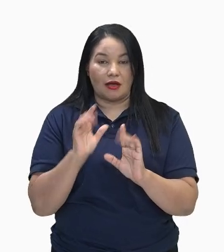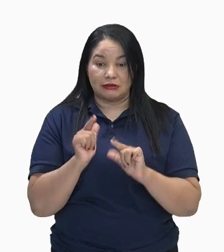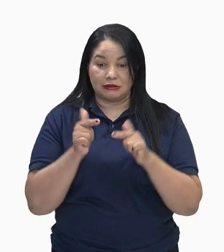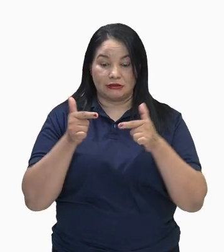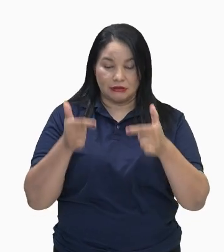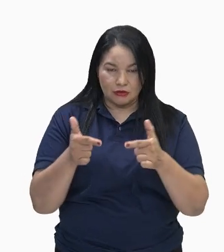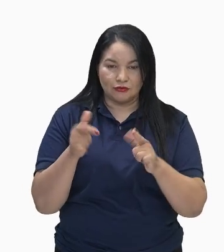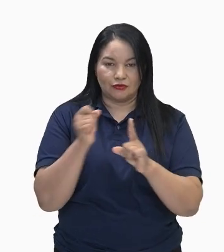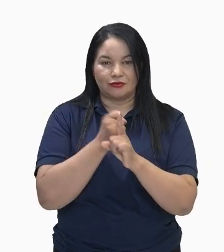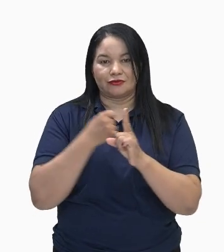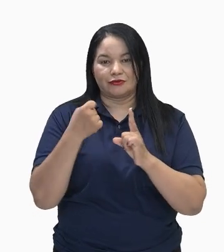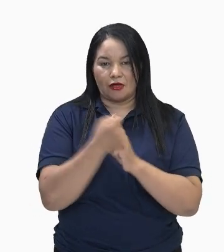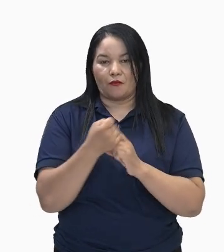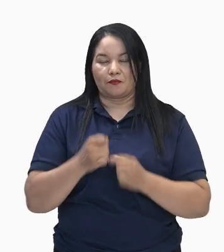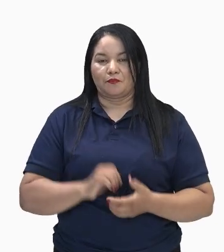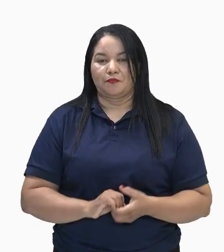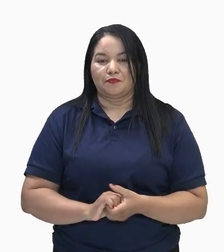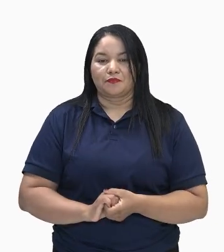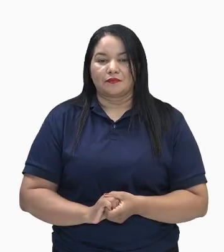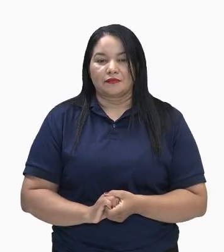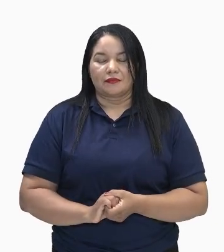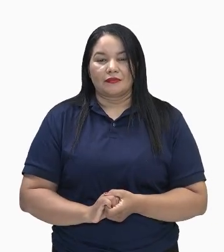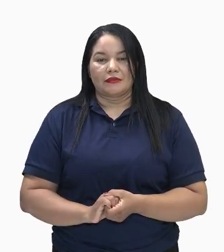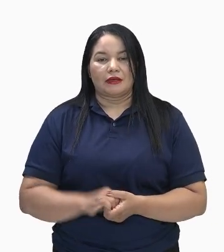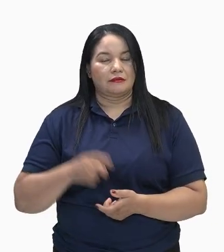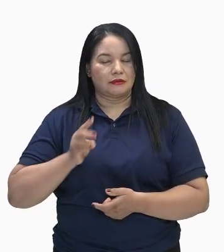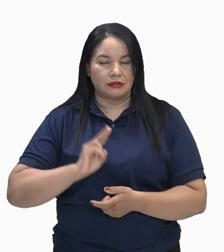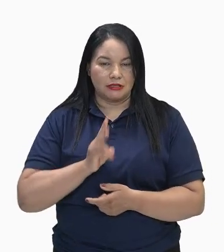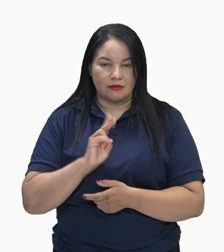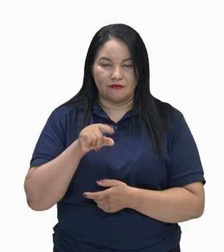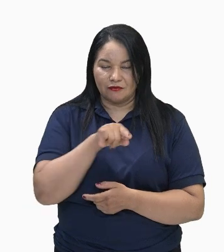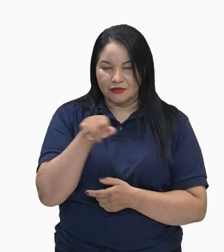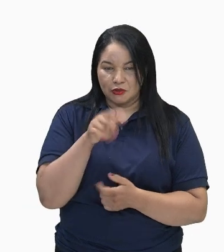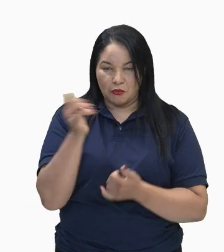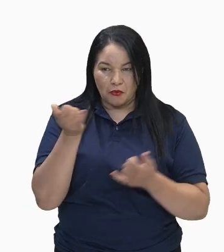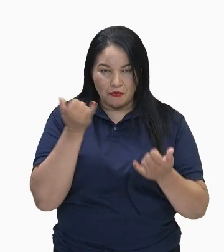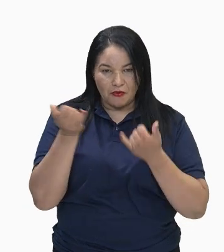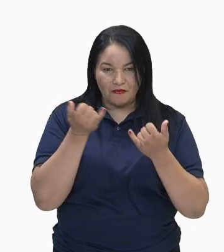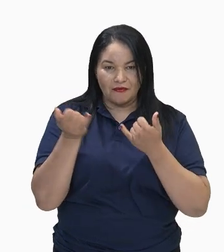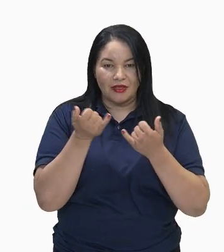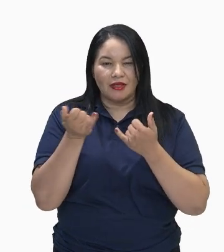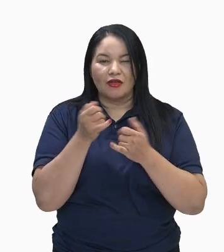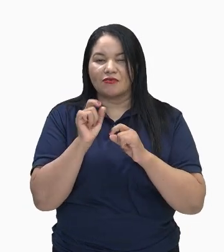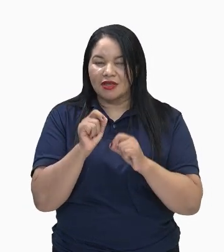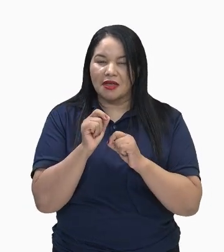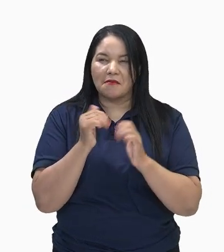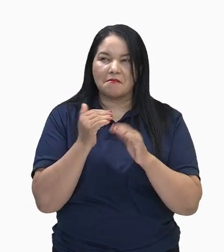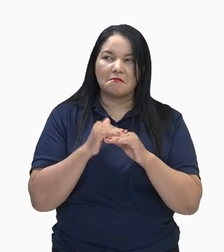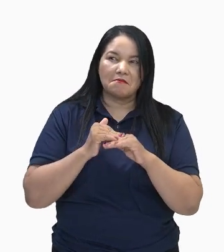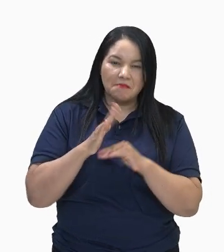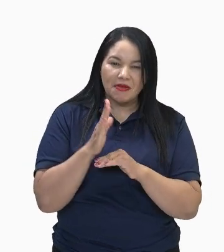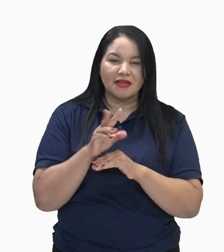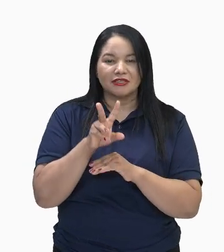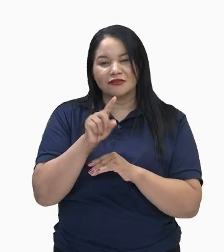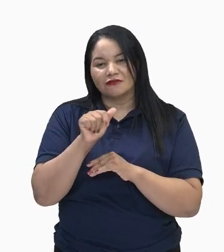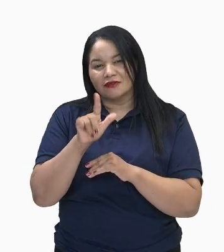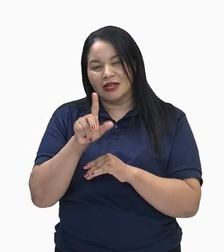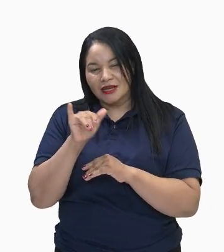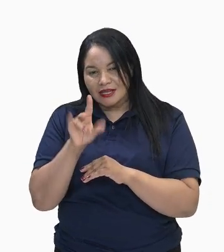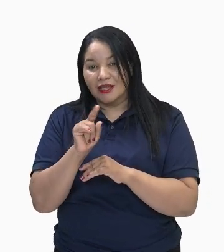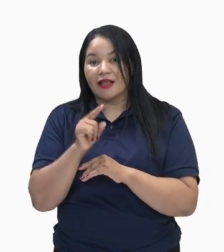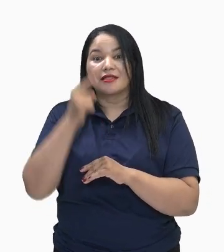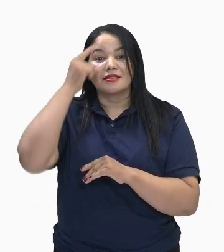ação social. Então, sempre que vocês ouvirem falar de mais-valia, lembrem de